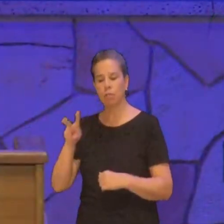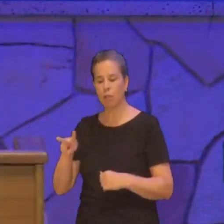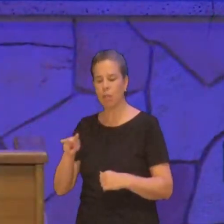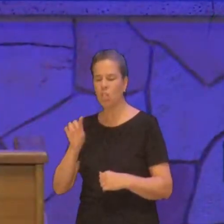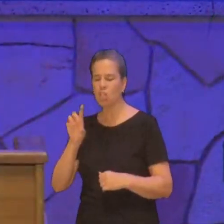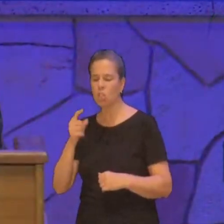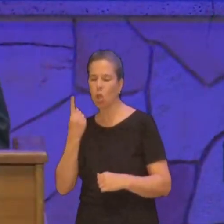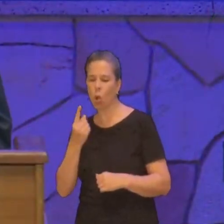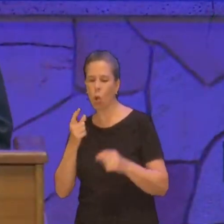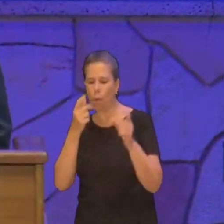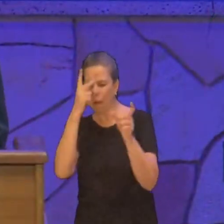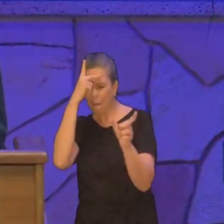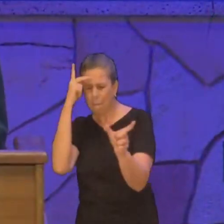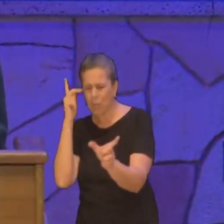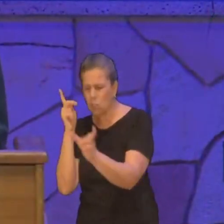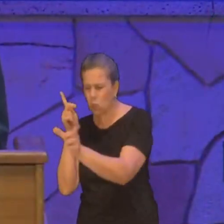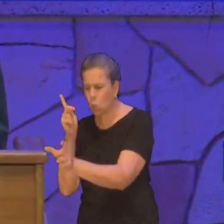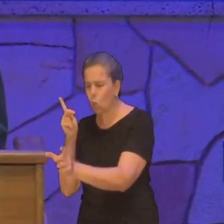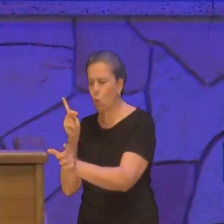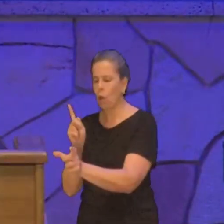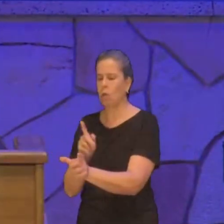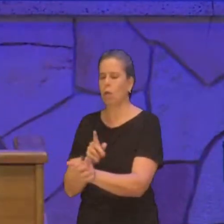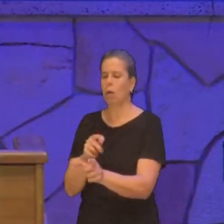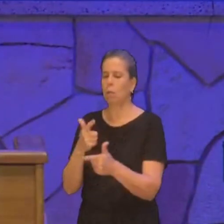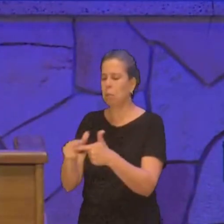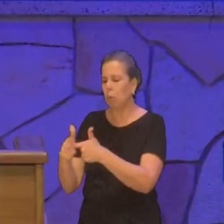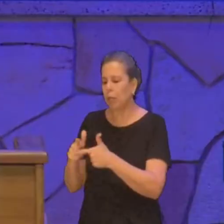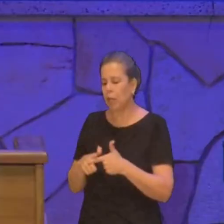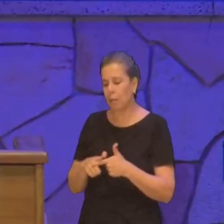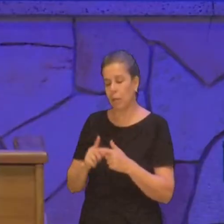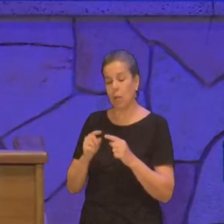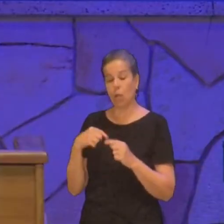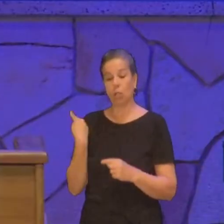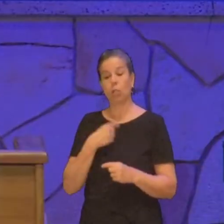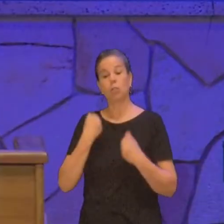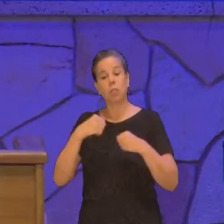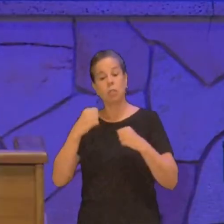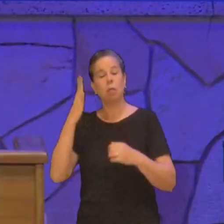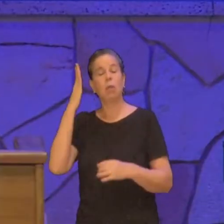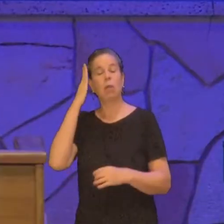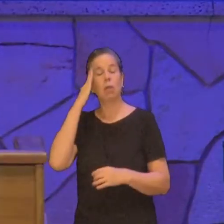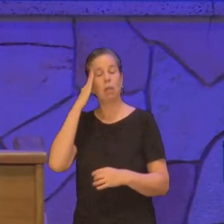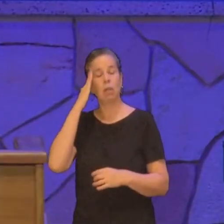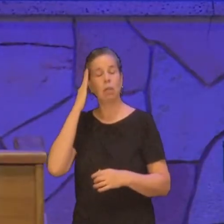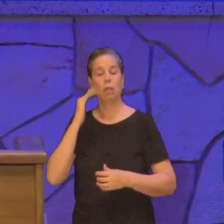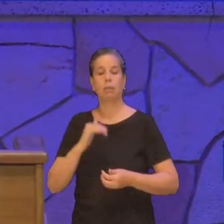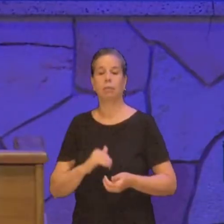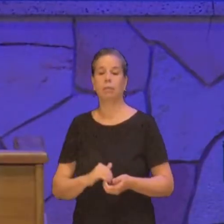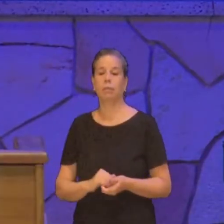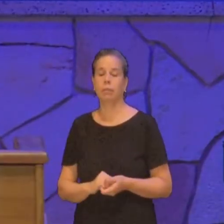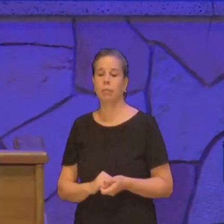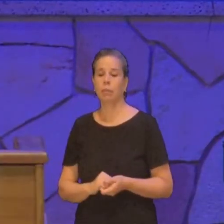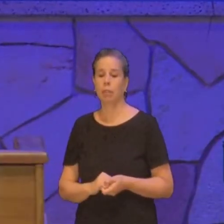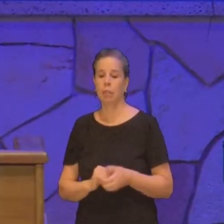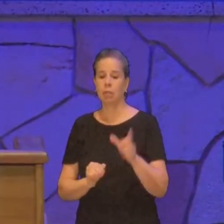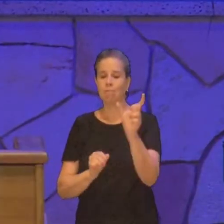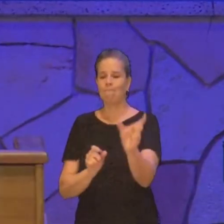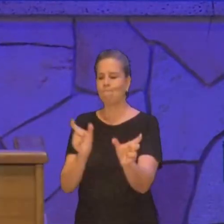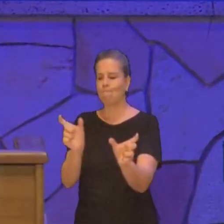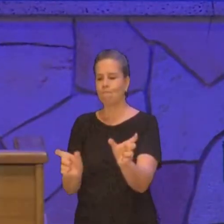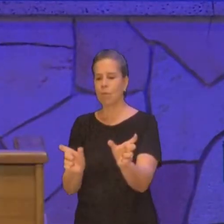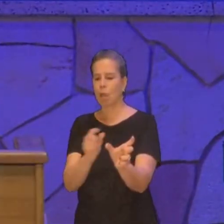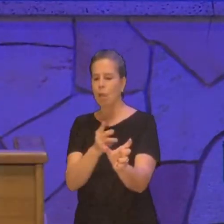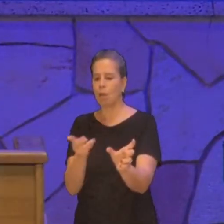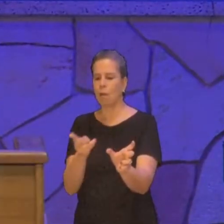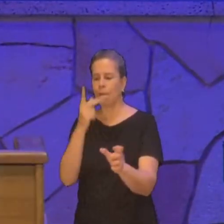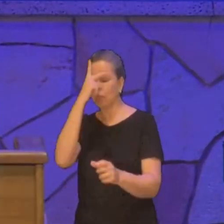uma pessoa, não só um problema, mas precisamos entender que aquela pessoa, assim como